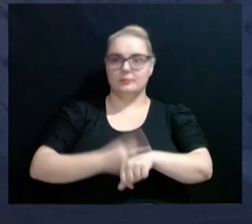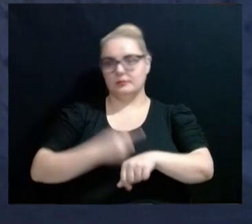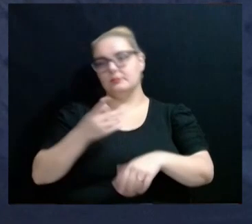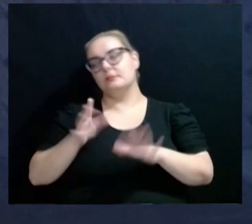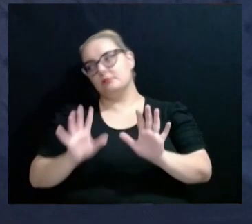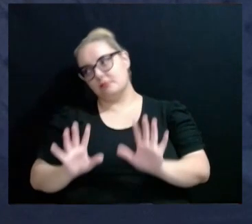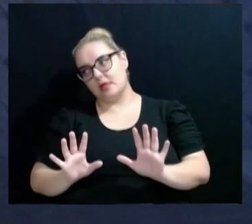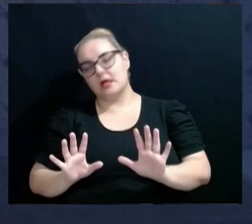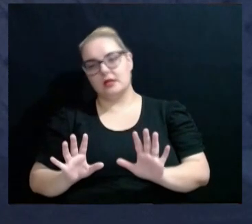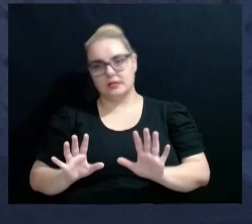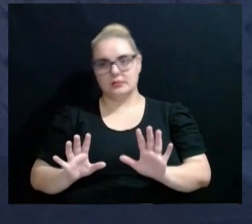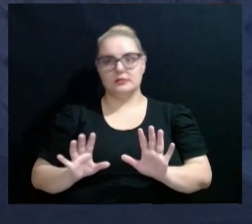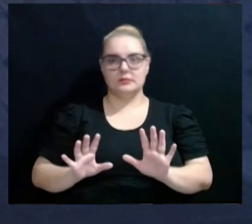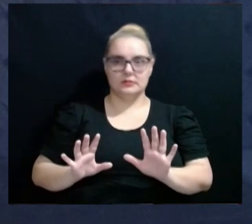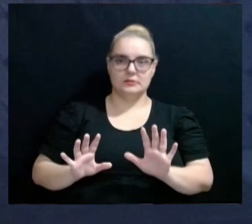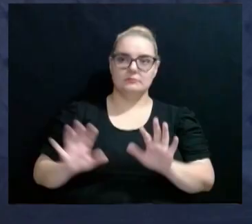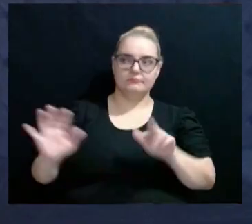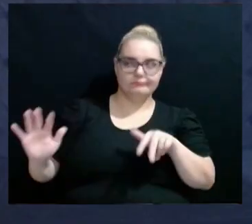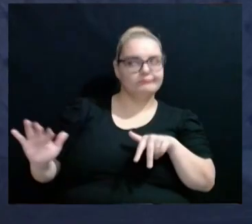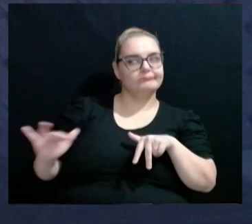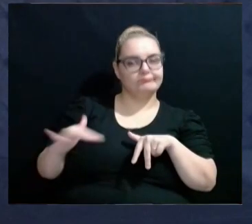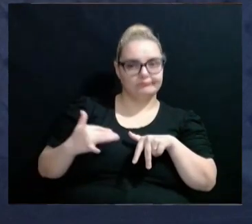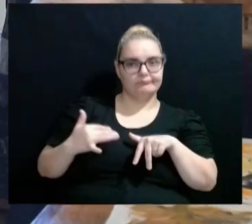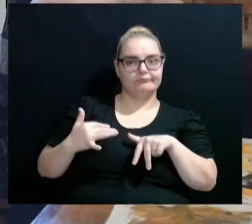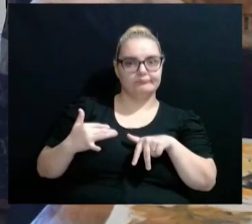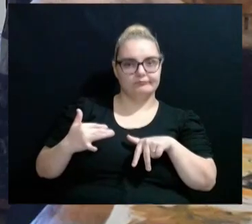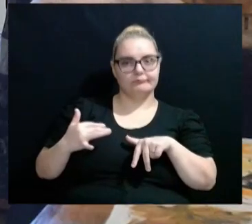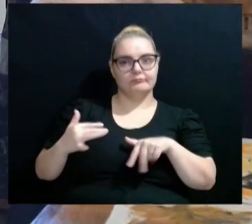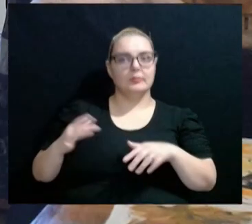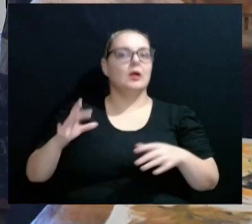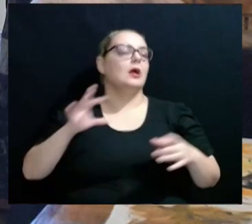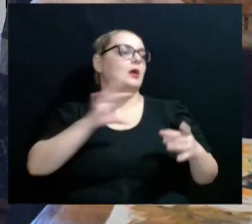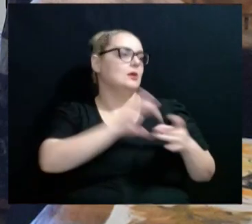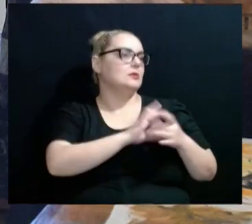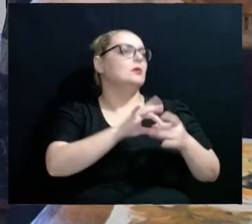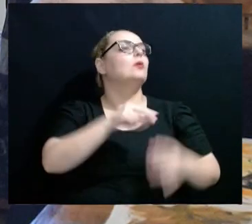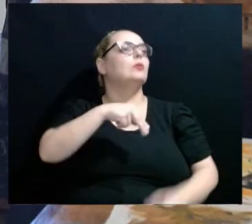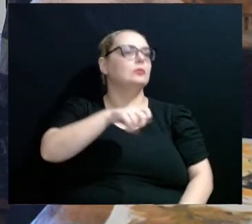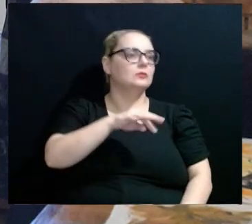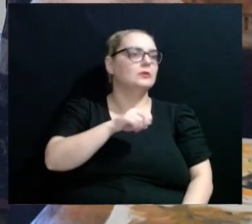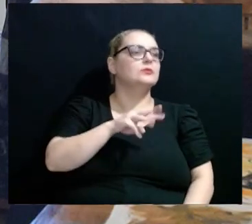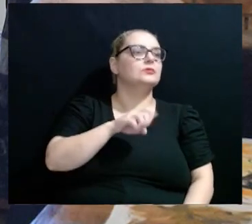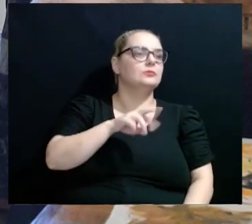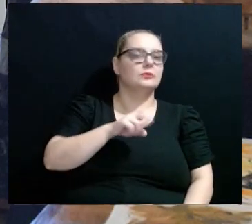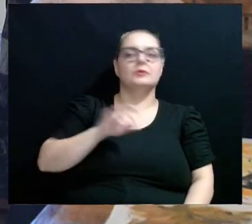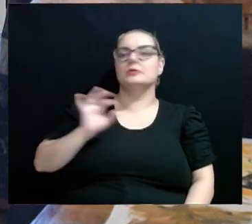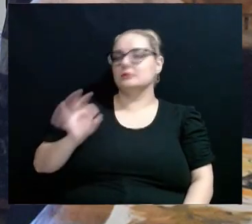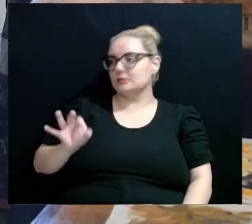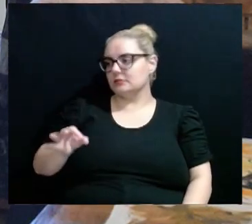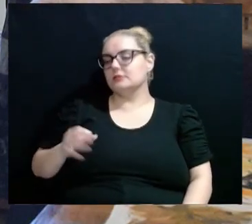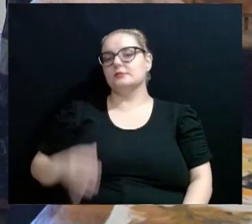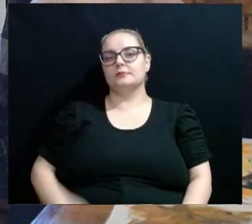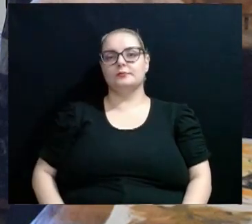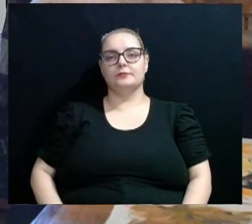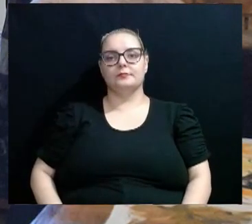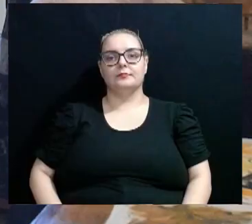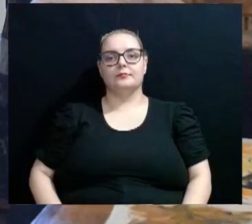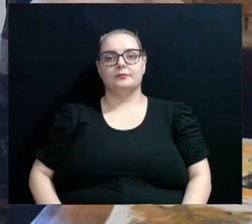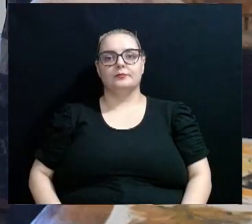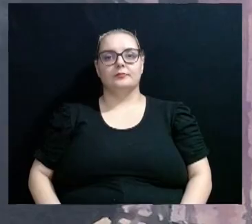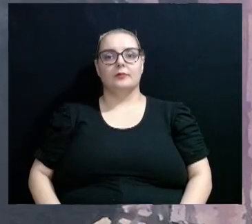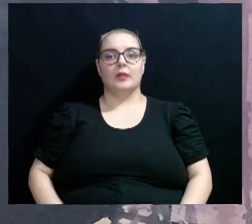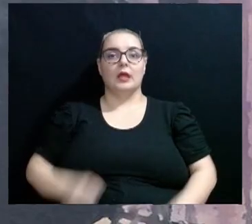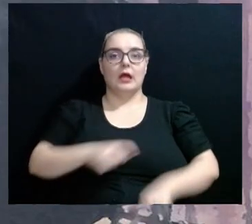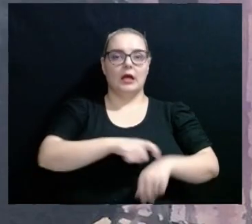retorno imediato, mas que iria já me São as conexões, posicionar. o network. Sim, exatamente.